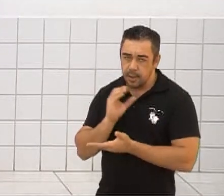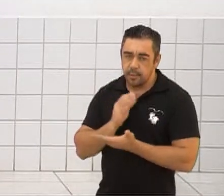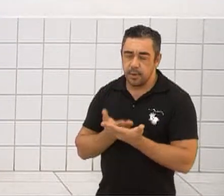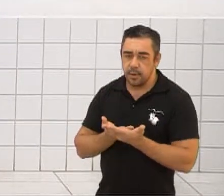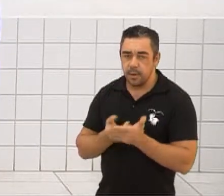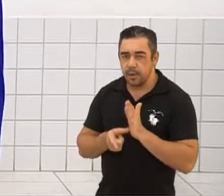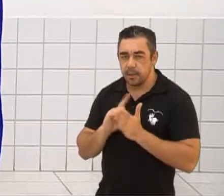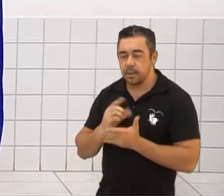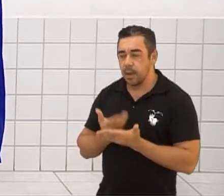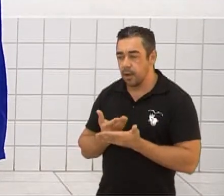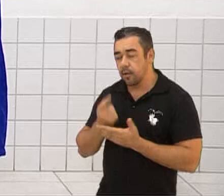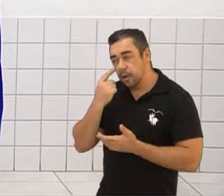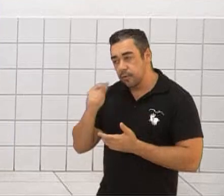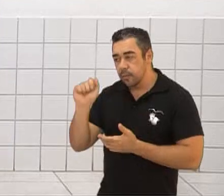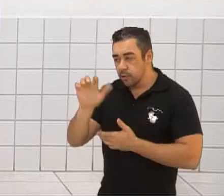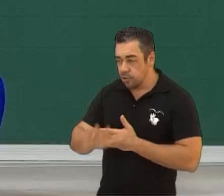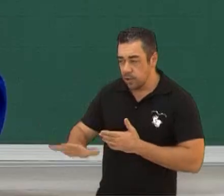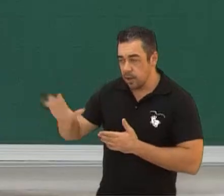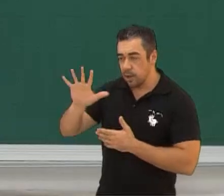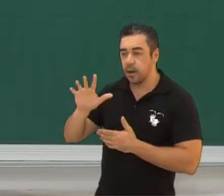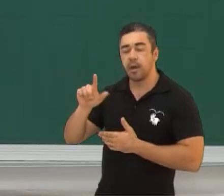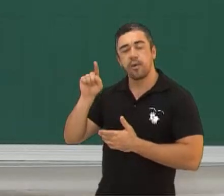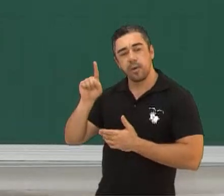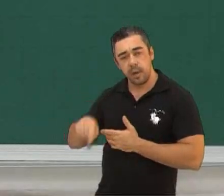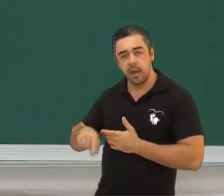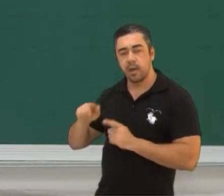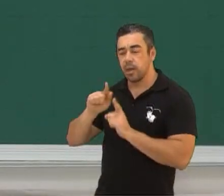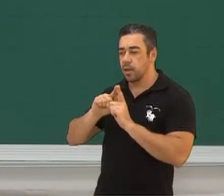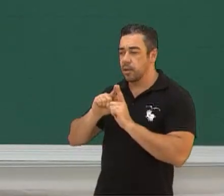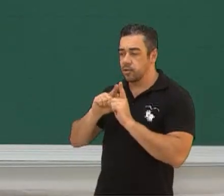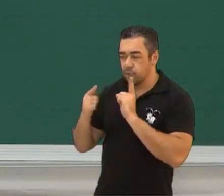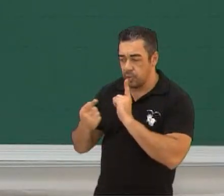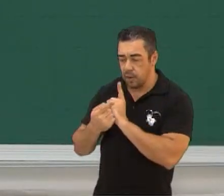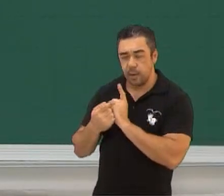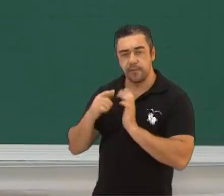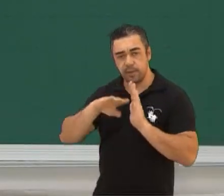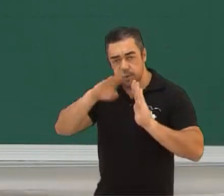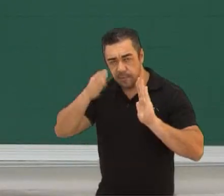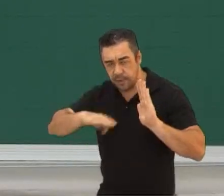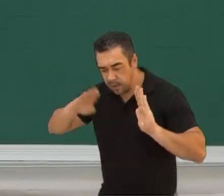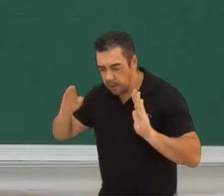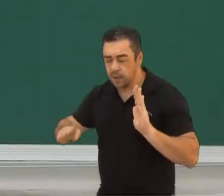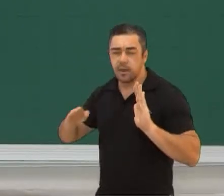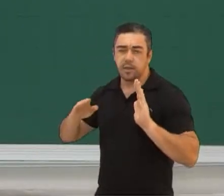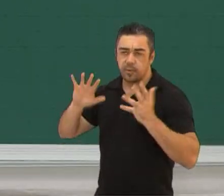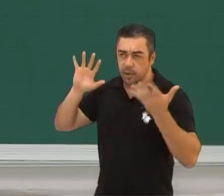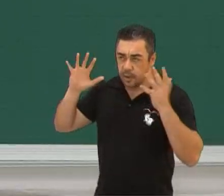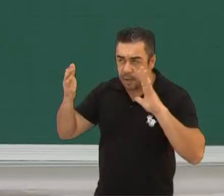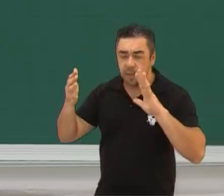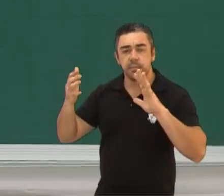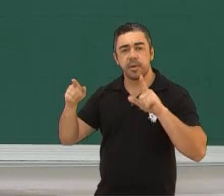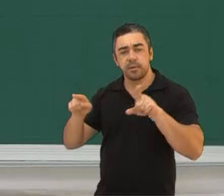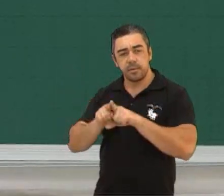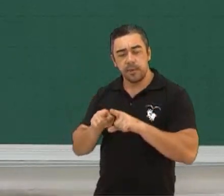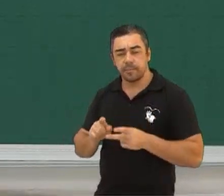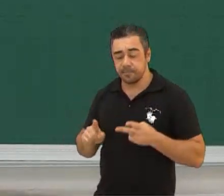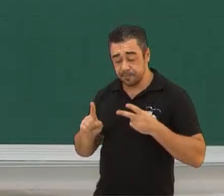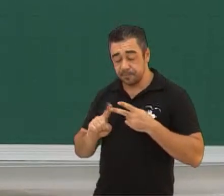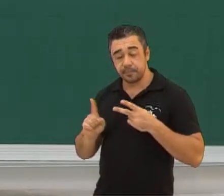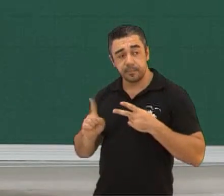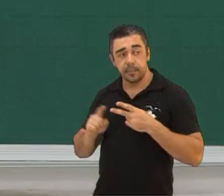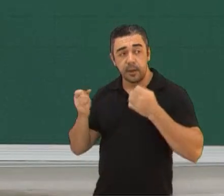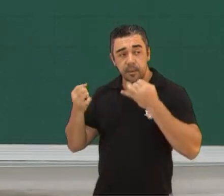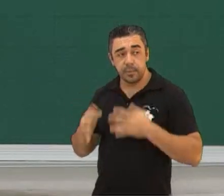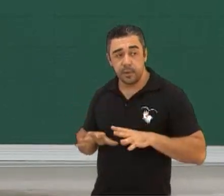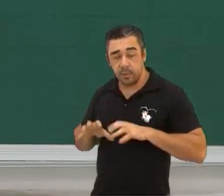anteriores. Mas vimos aspectos gerais ligados ao aspecto da geografia física, relevo, vegetação, clima do Paraná. Falamos um pouquinho também